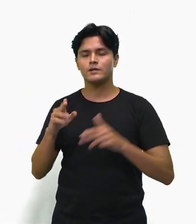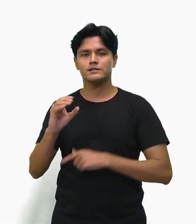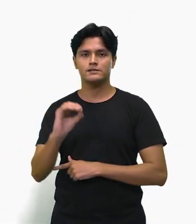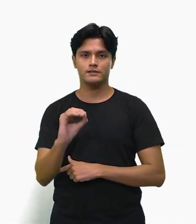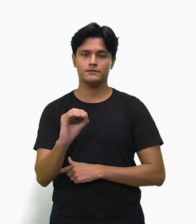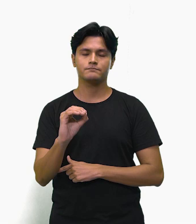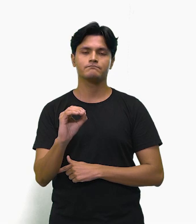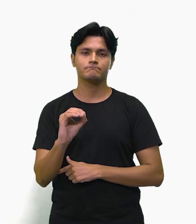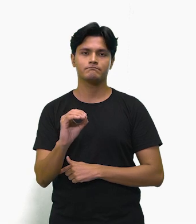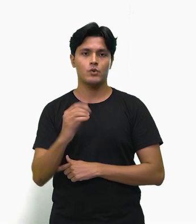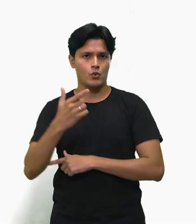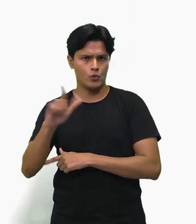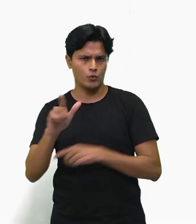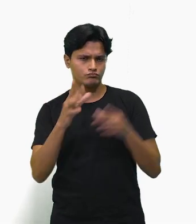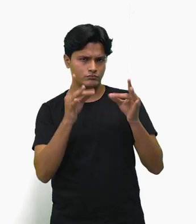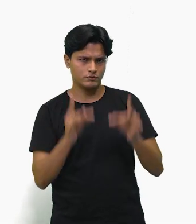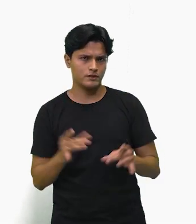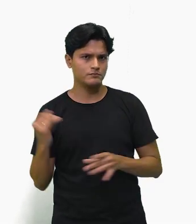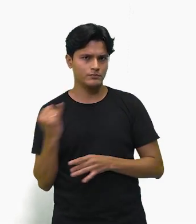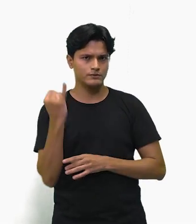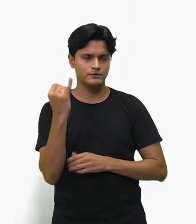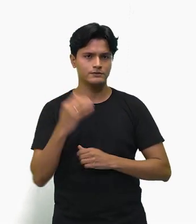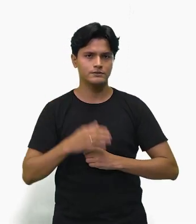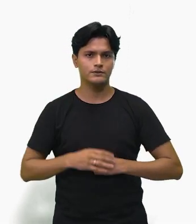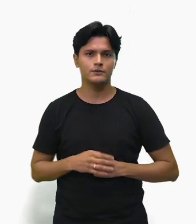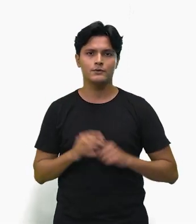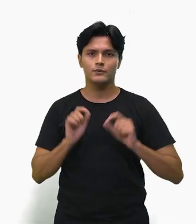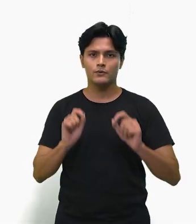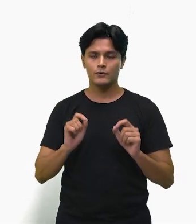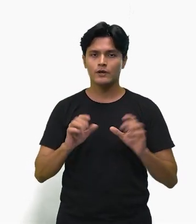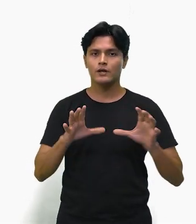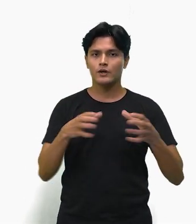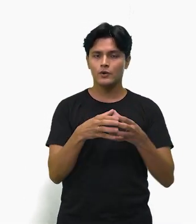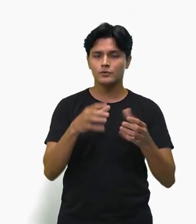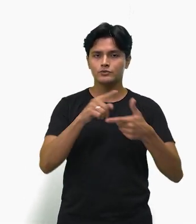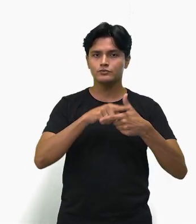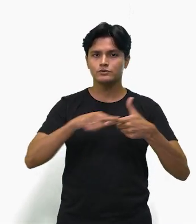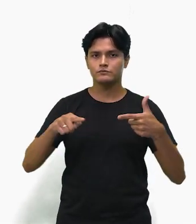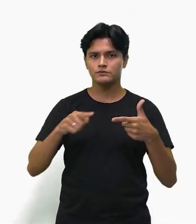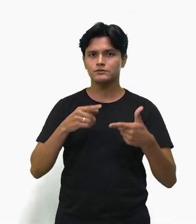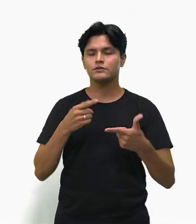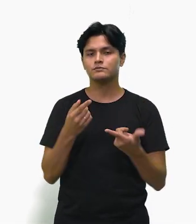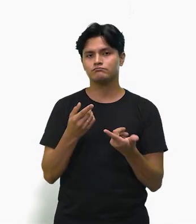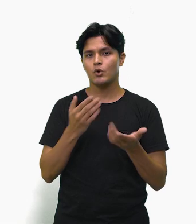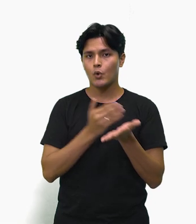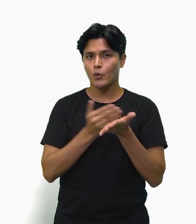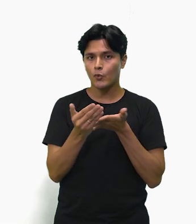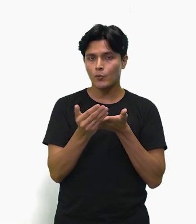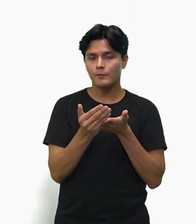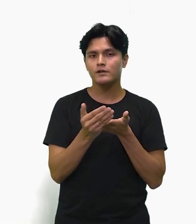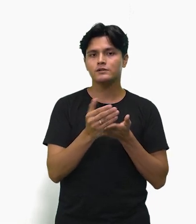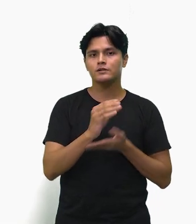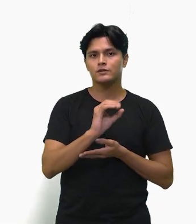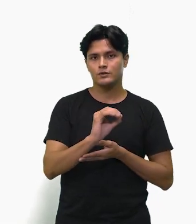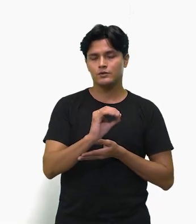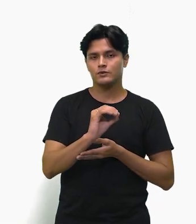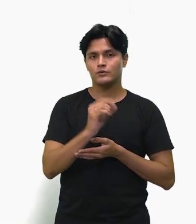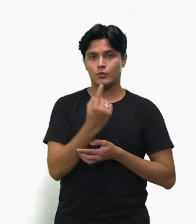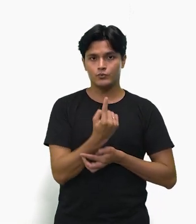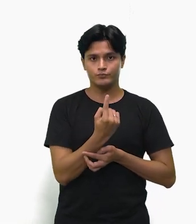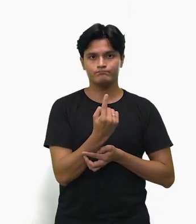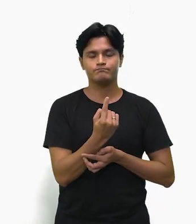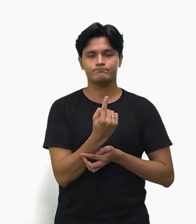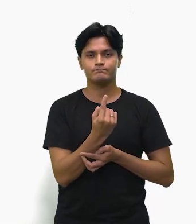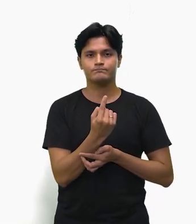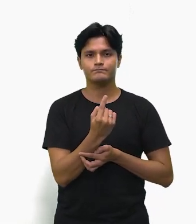Então, observe um outro detalhe aqui, ó. O conjunto dos divisores começa com 1, todo número é divisível por